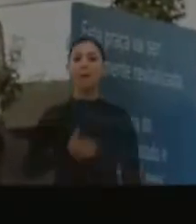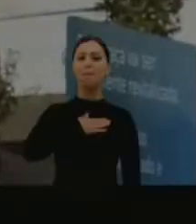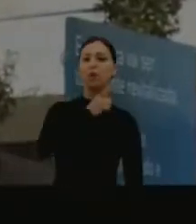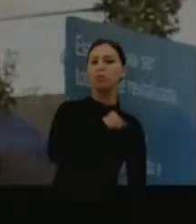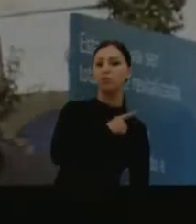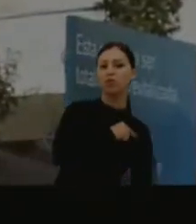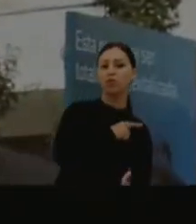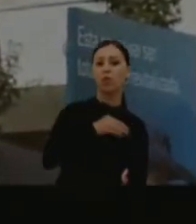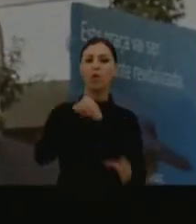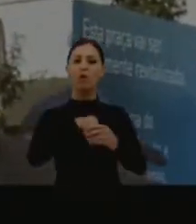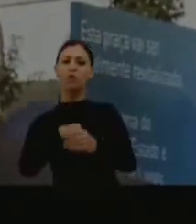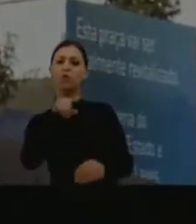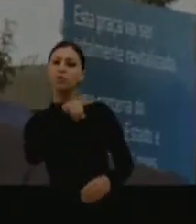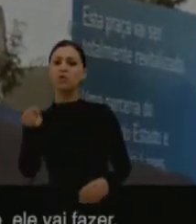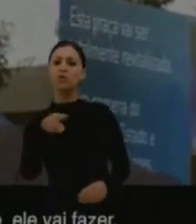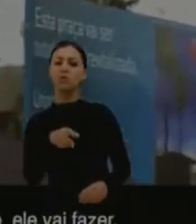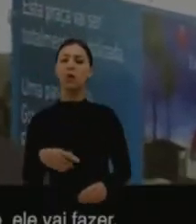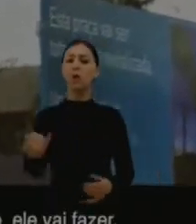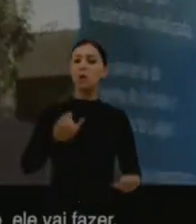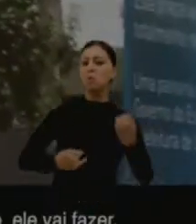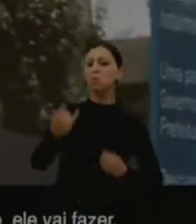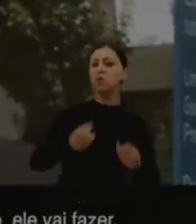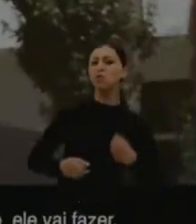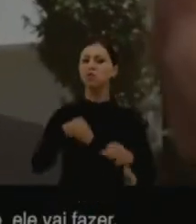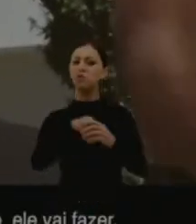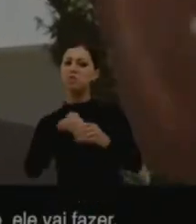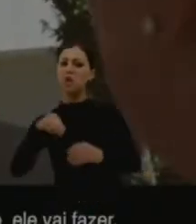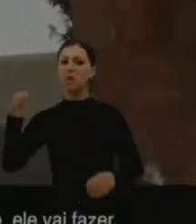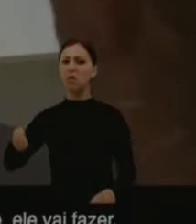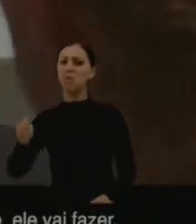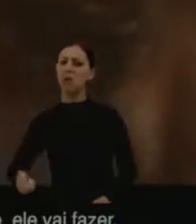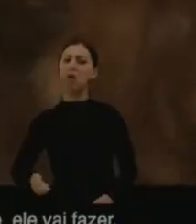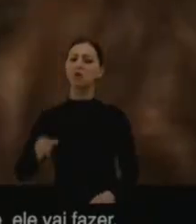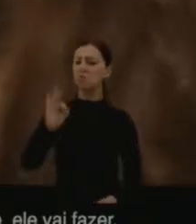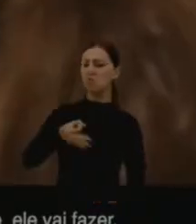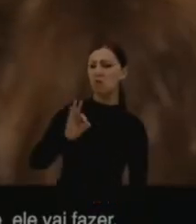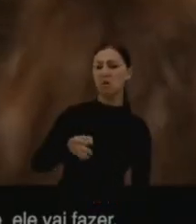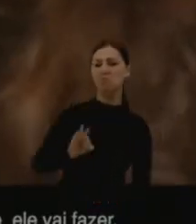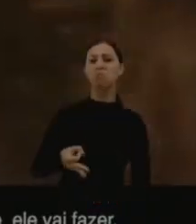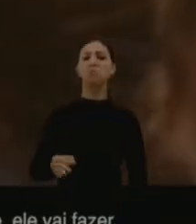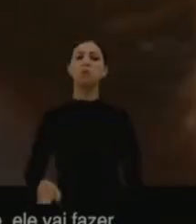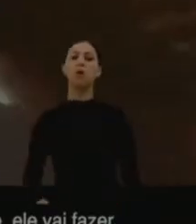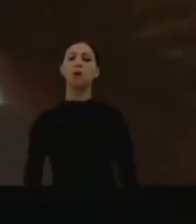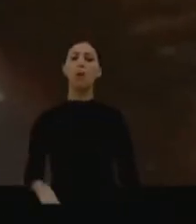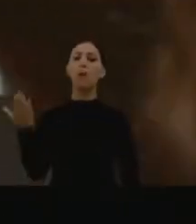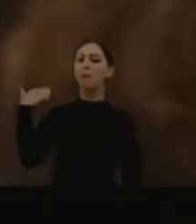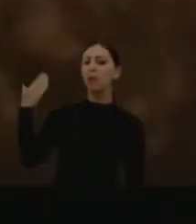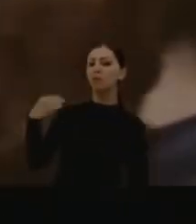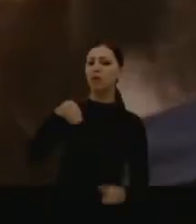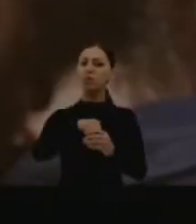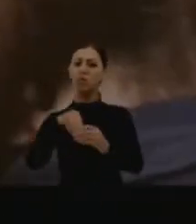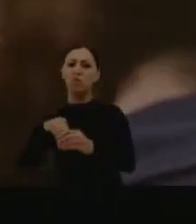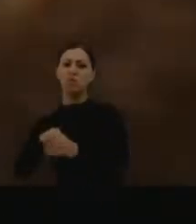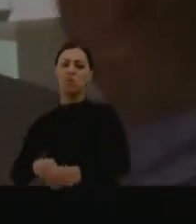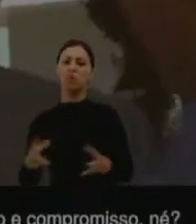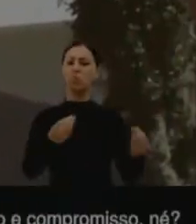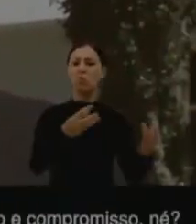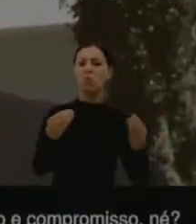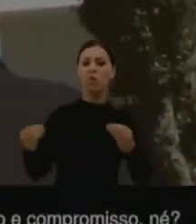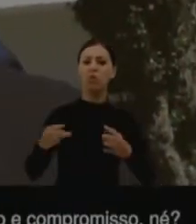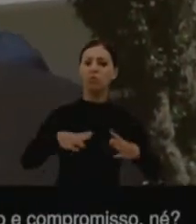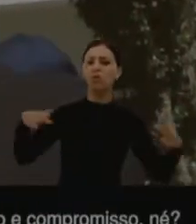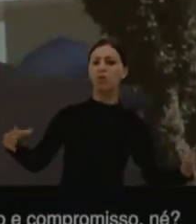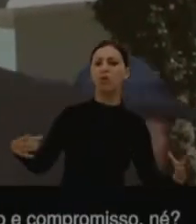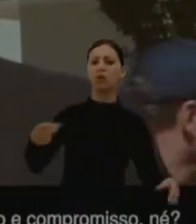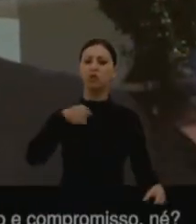E o meu genro votou em você e o pai disse, esse pode votar mesmo, porque esse sabe o que, que ele está fazendo, não é os outros que entram de... É, e